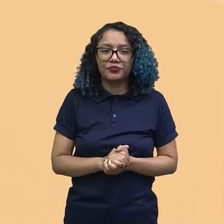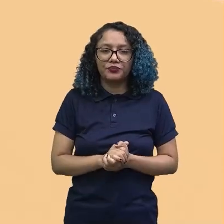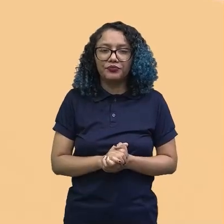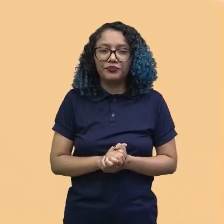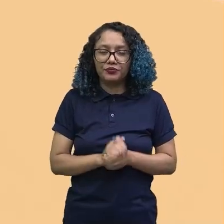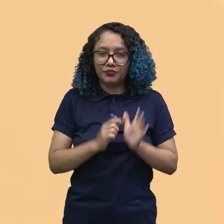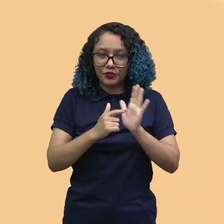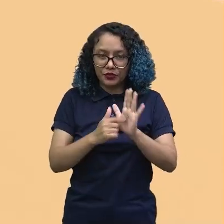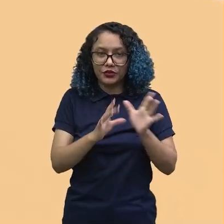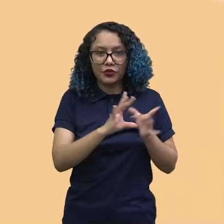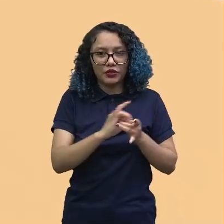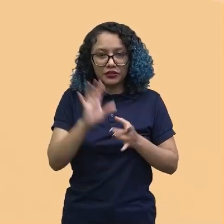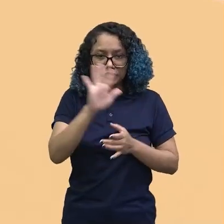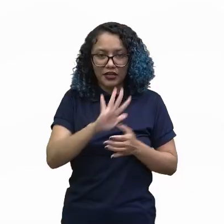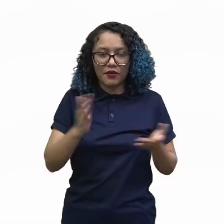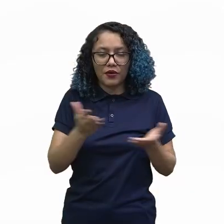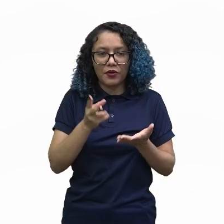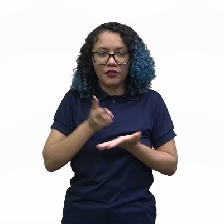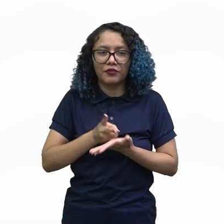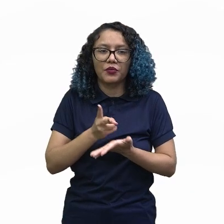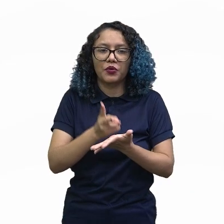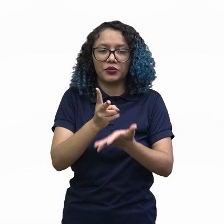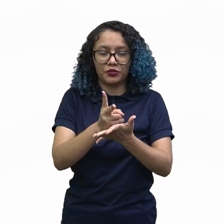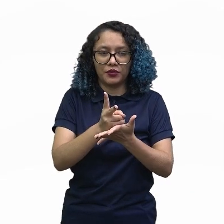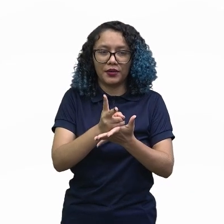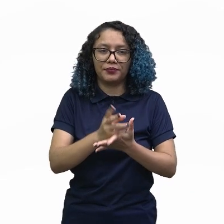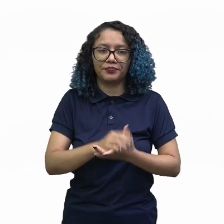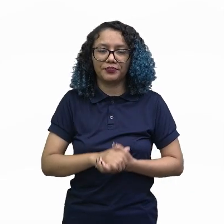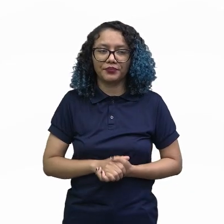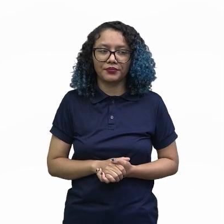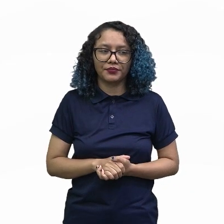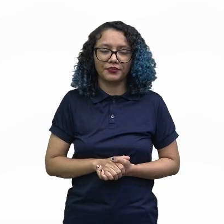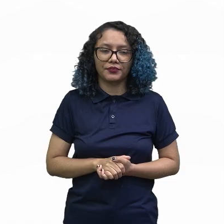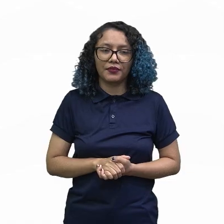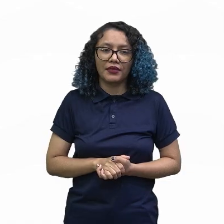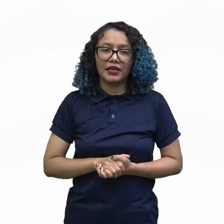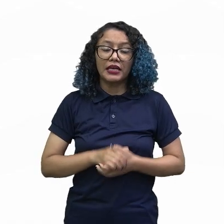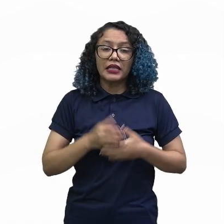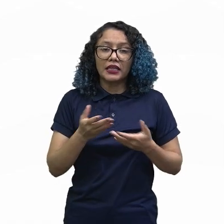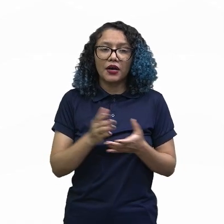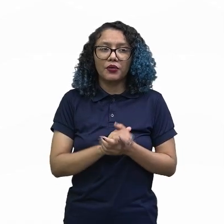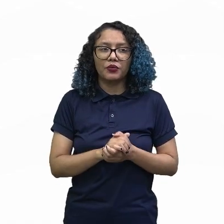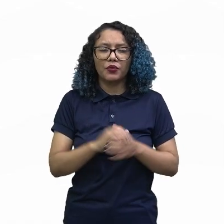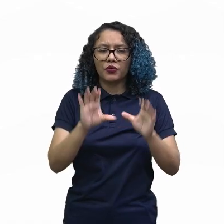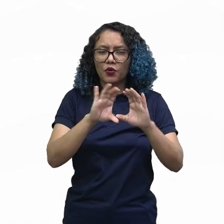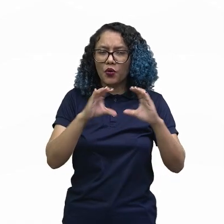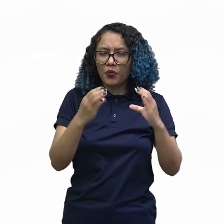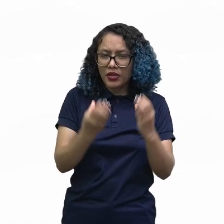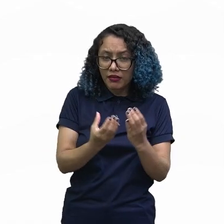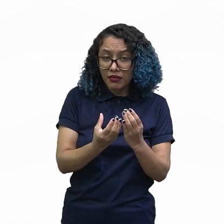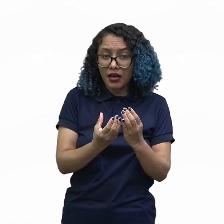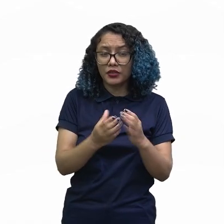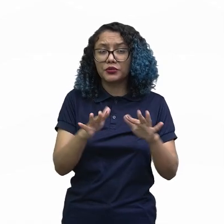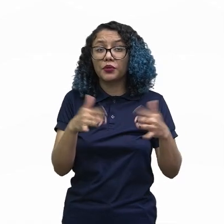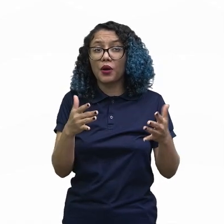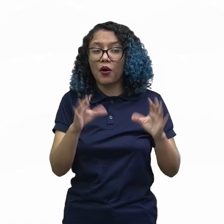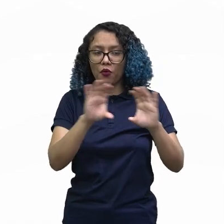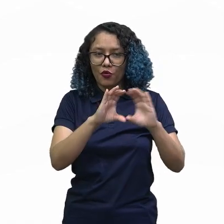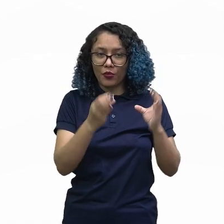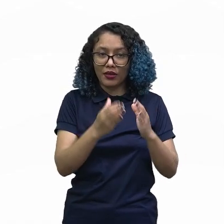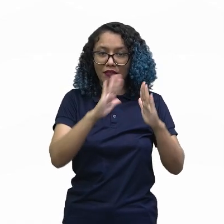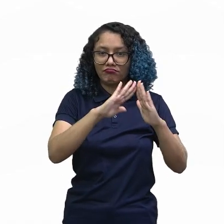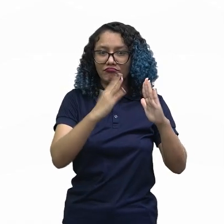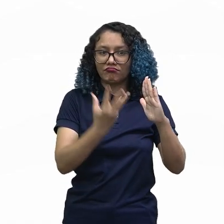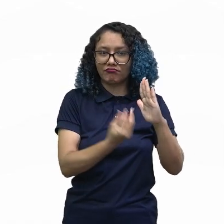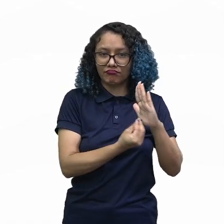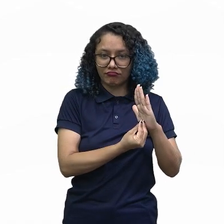histórico, vamos dar continuidade aqui ao nosso texto. Essas comunidades, que comunidades? As comunidades quilombolas, que é